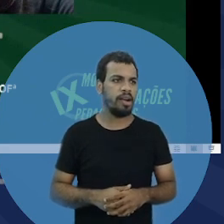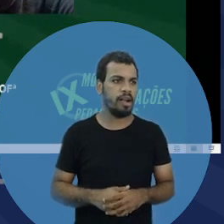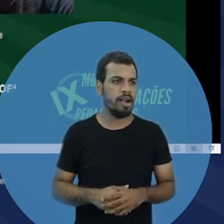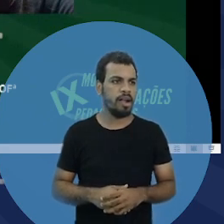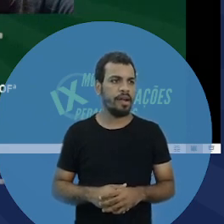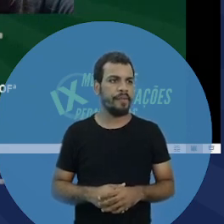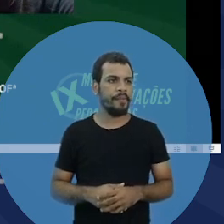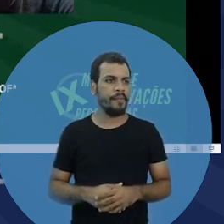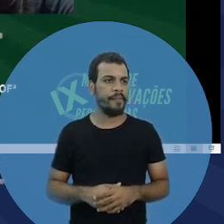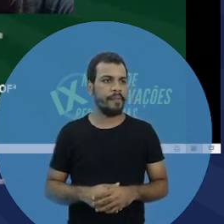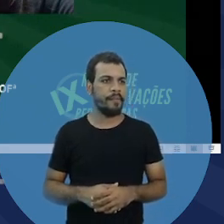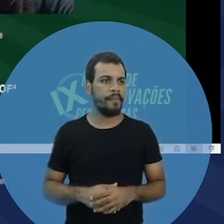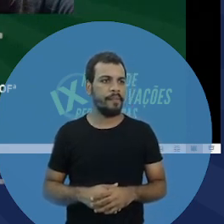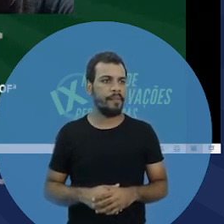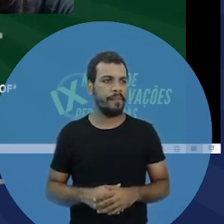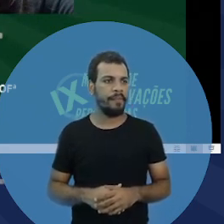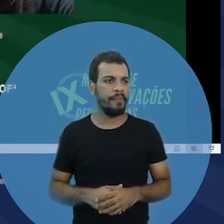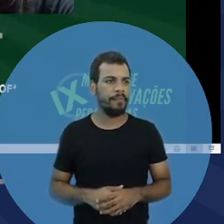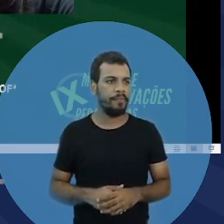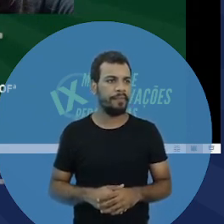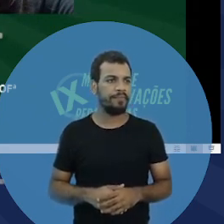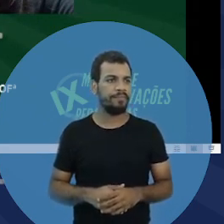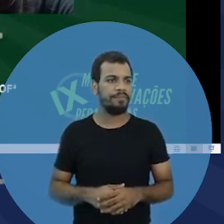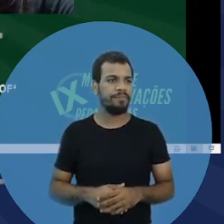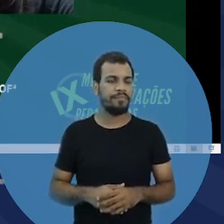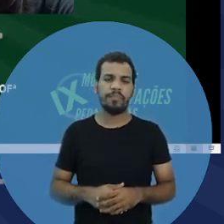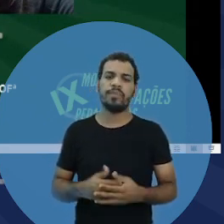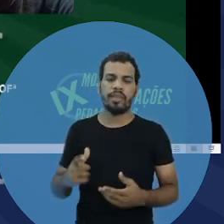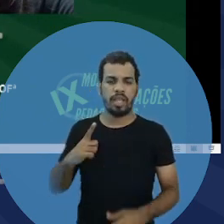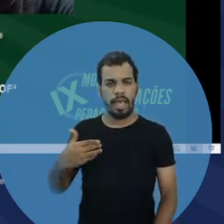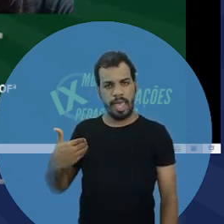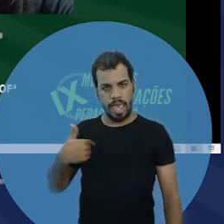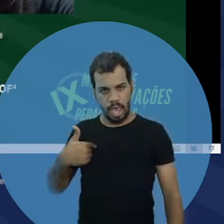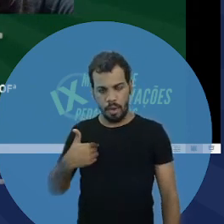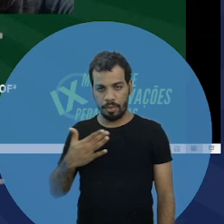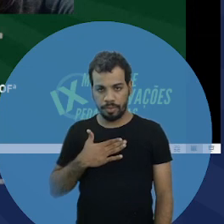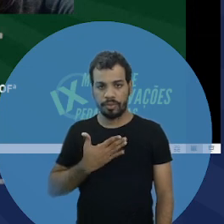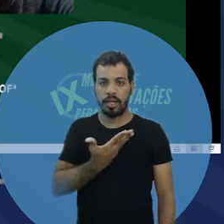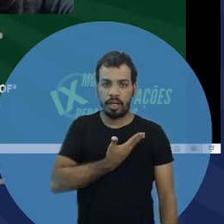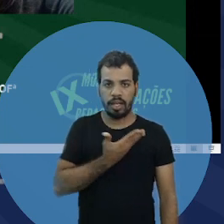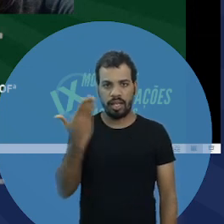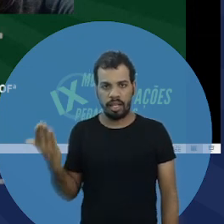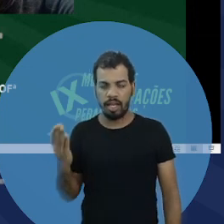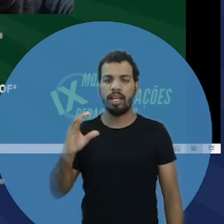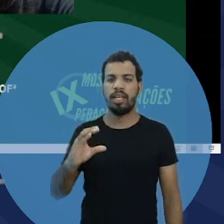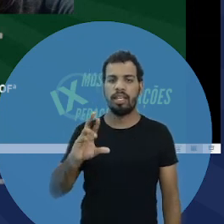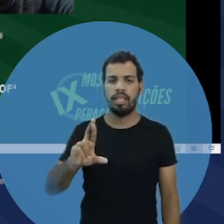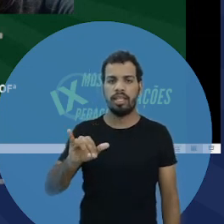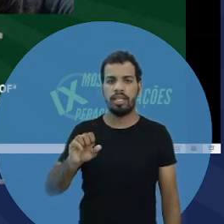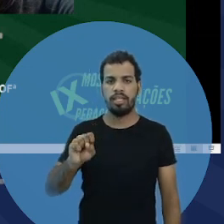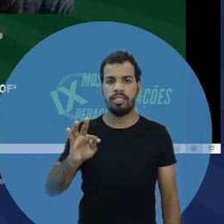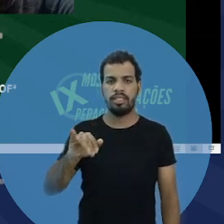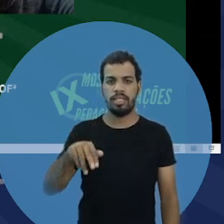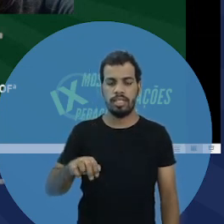Estamos aí, eu e a minha parceira Onay Cristiane, fazemos parceria no nosso núcleo de estudo de gênero.